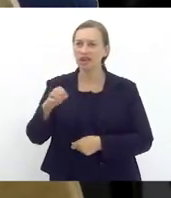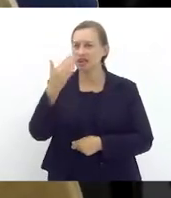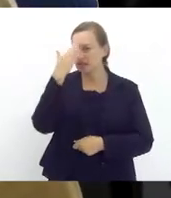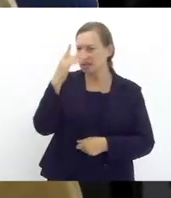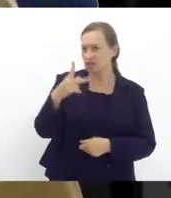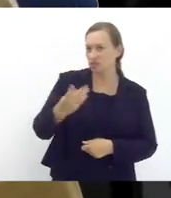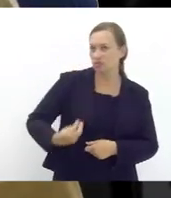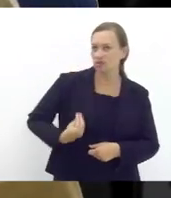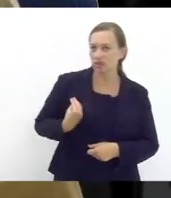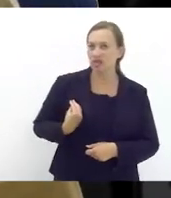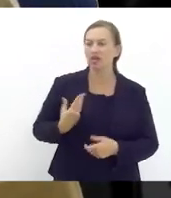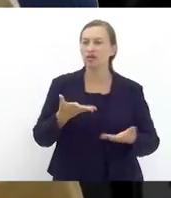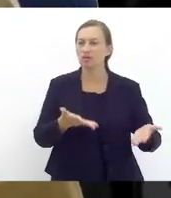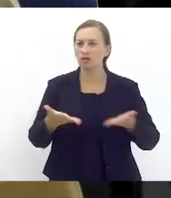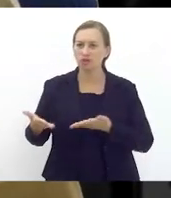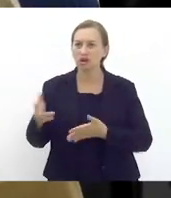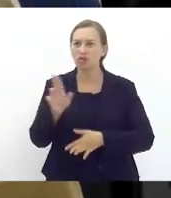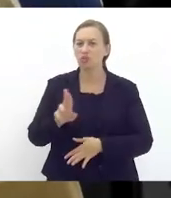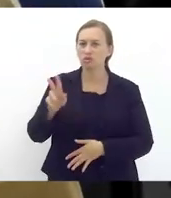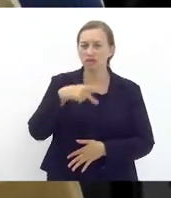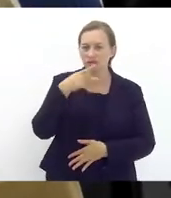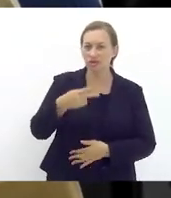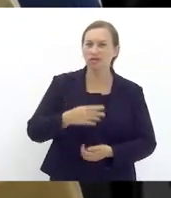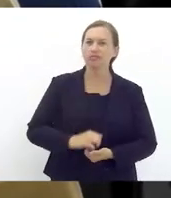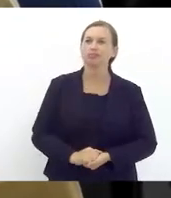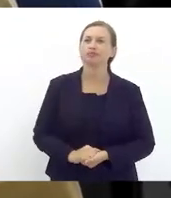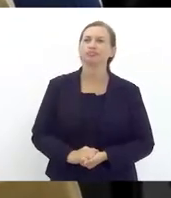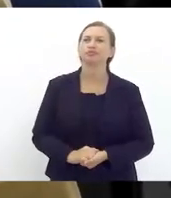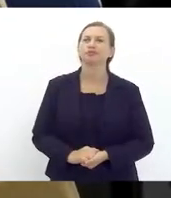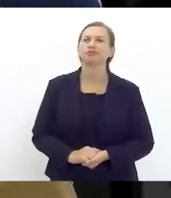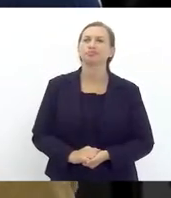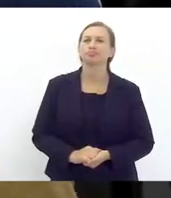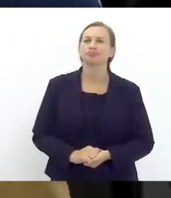e convidar fazer o uso da fala